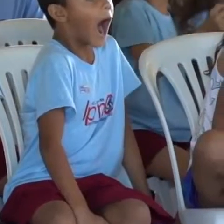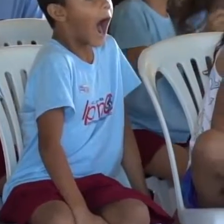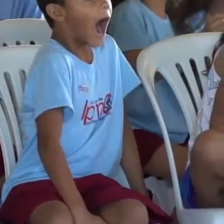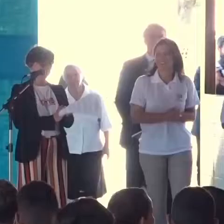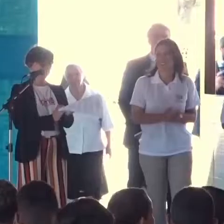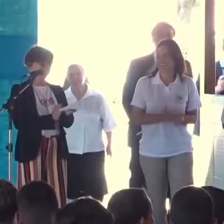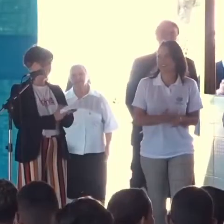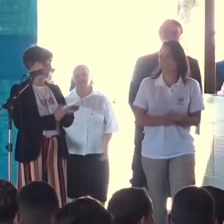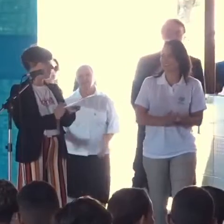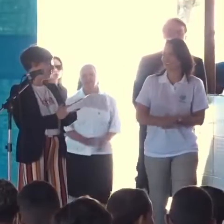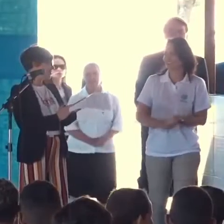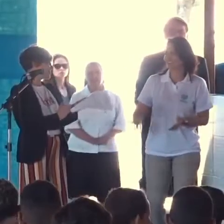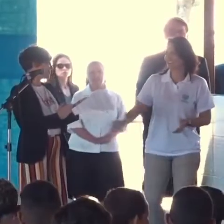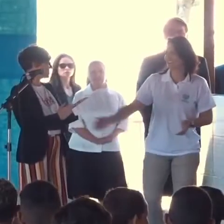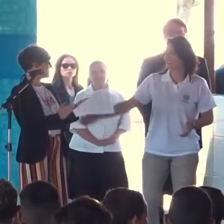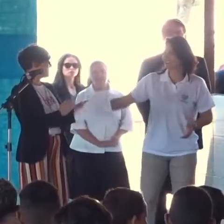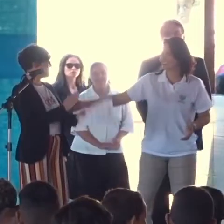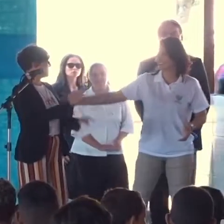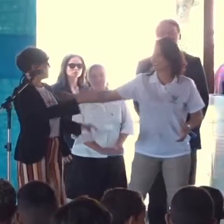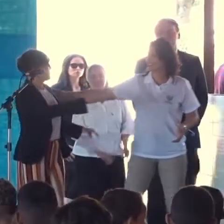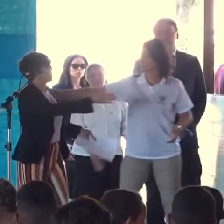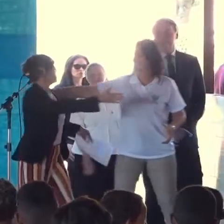levantarei. Levanta, Brasil! Eu te